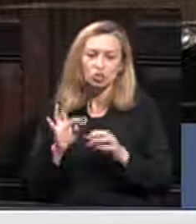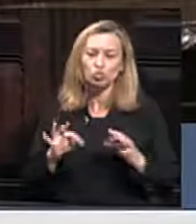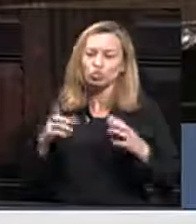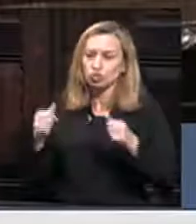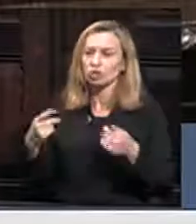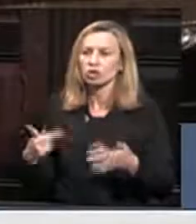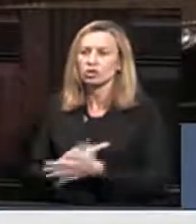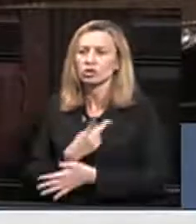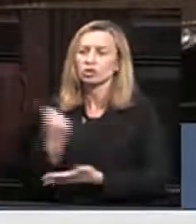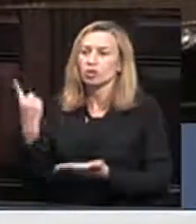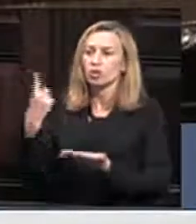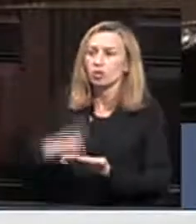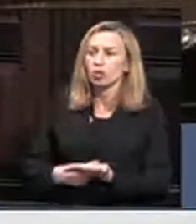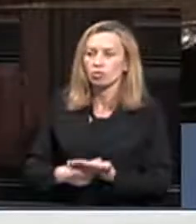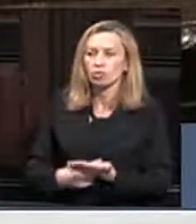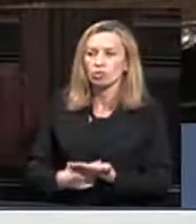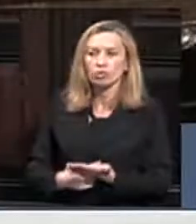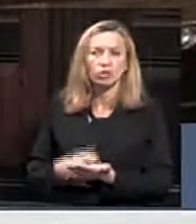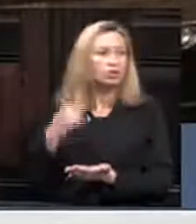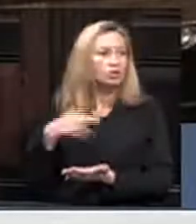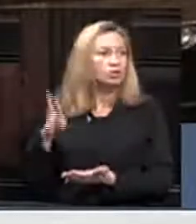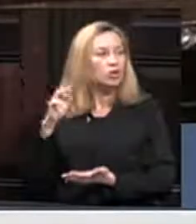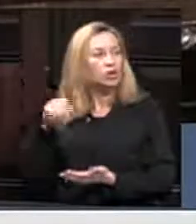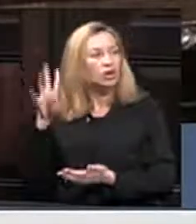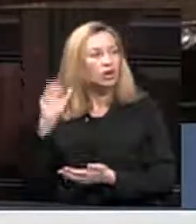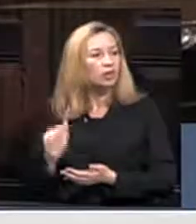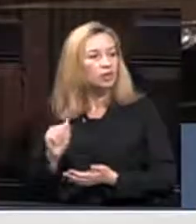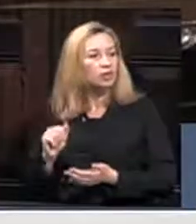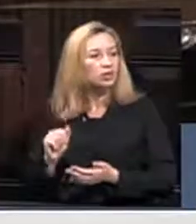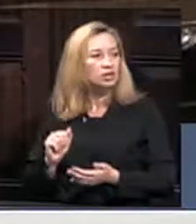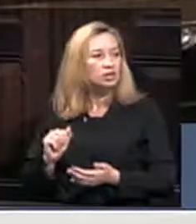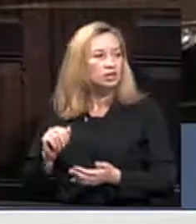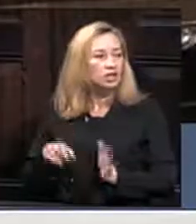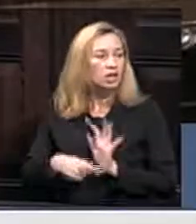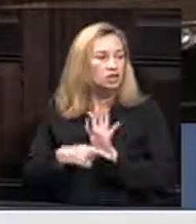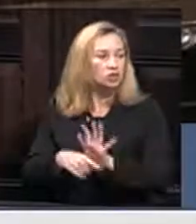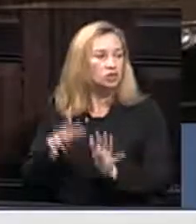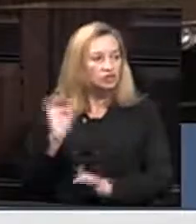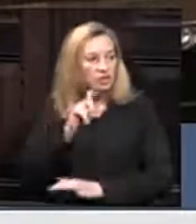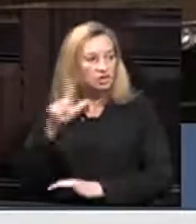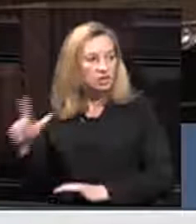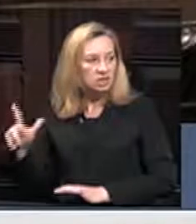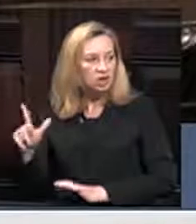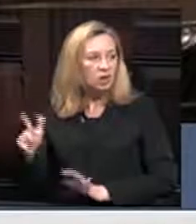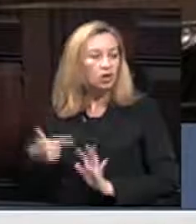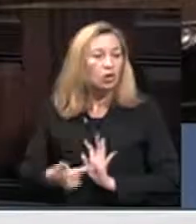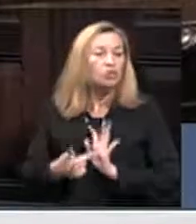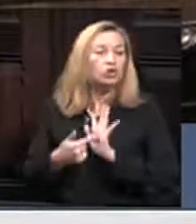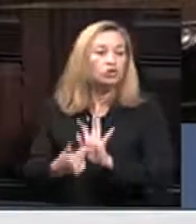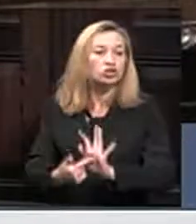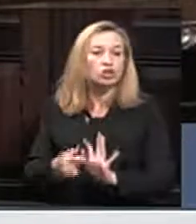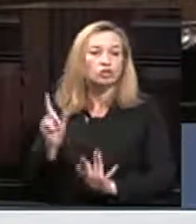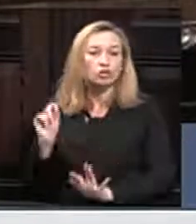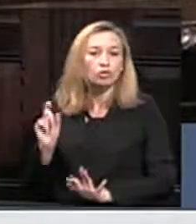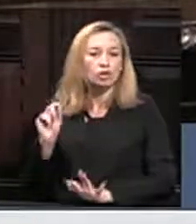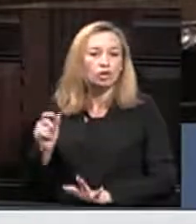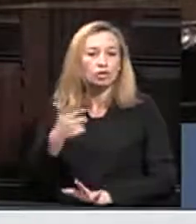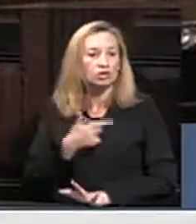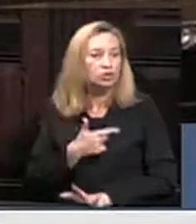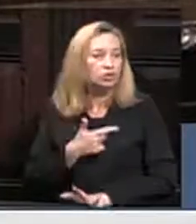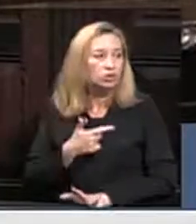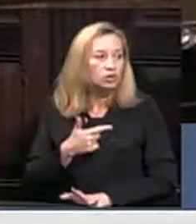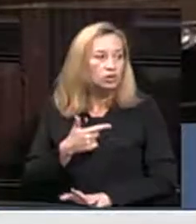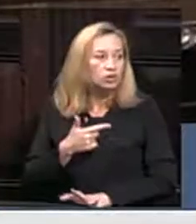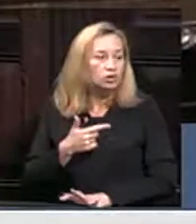compromisso do Programa de Recuperação Fiscal apresentaram um impacto que em agosto